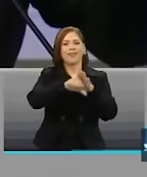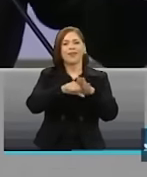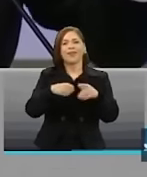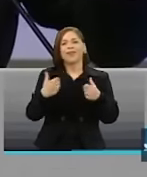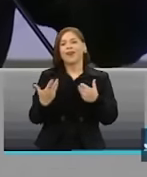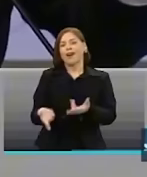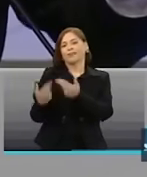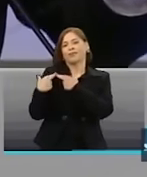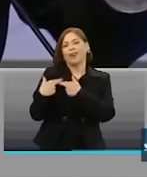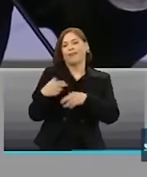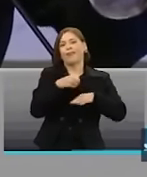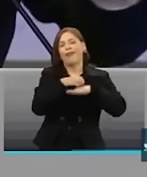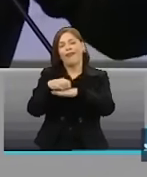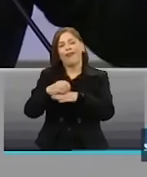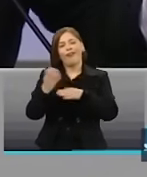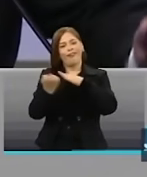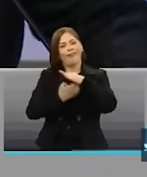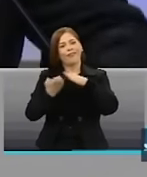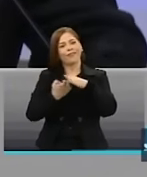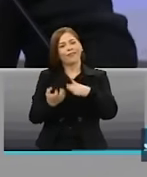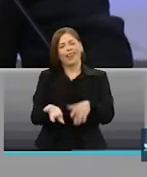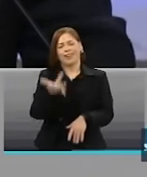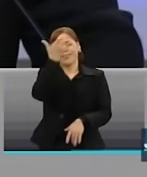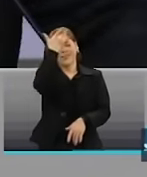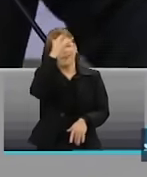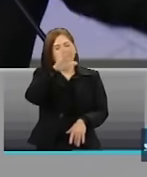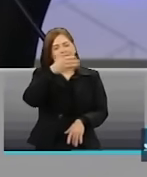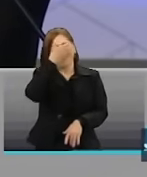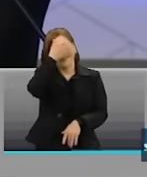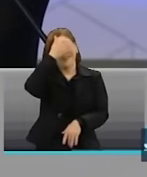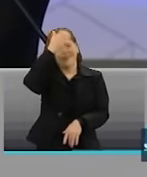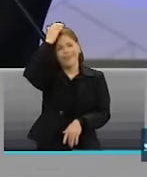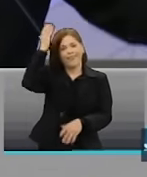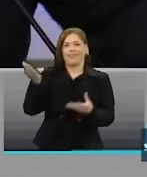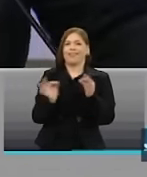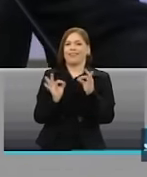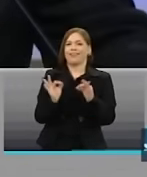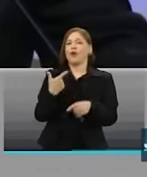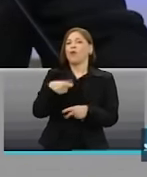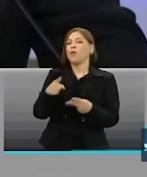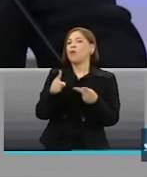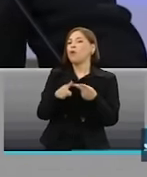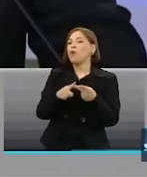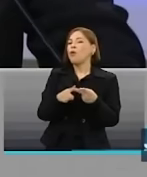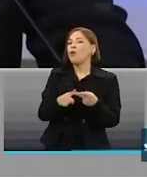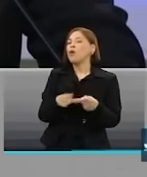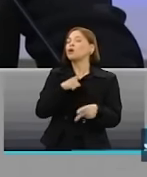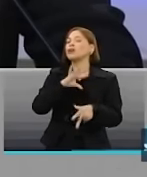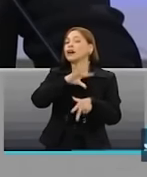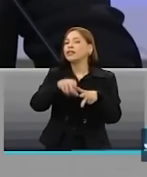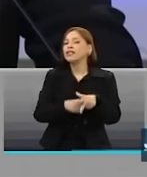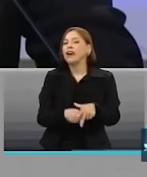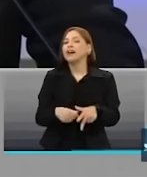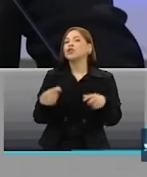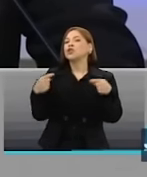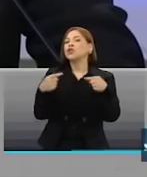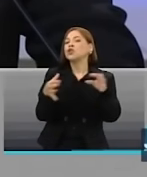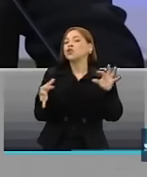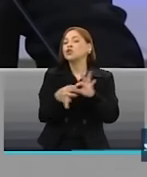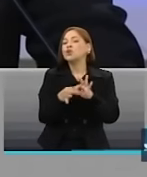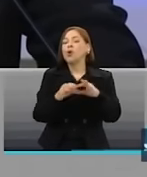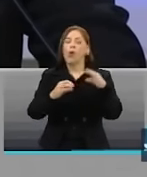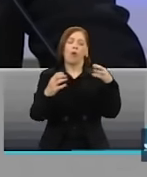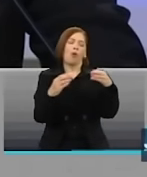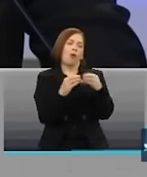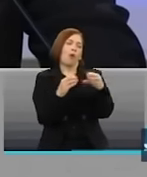mas ele não sabe de nada, absolutamente nada. O outro candidato estelionatário virtual anda de braços dados com o